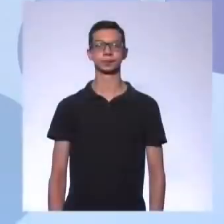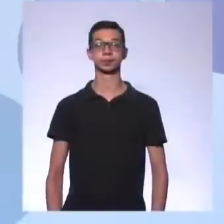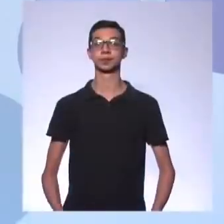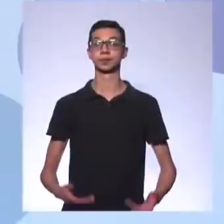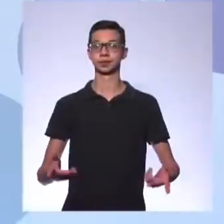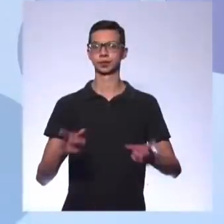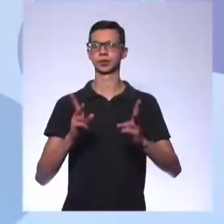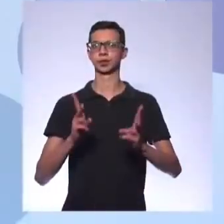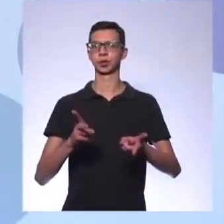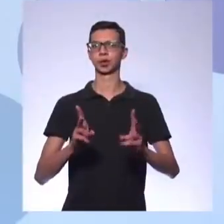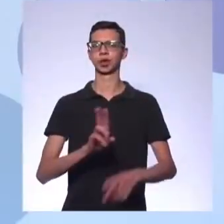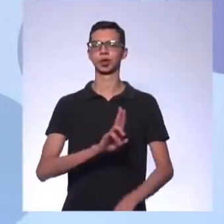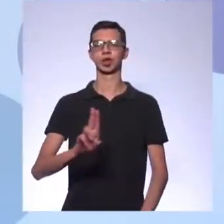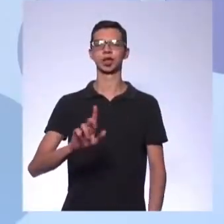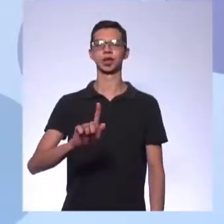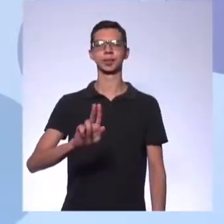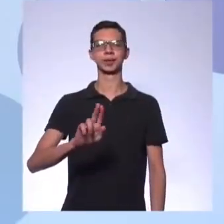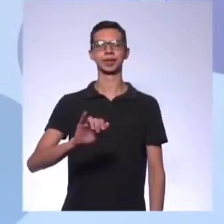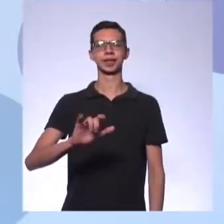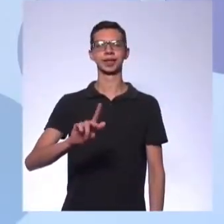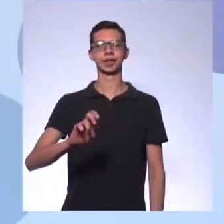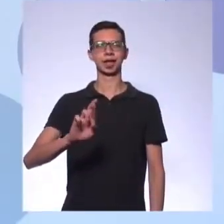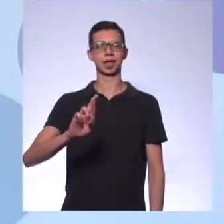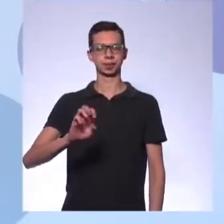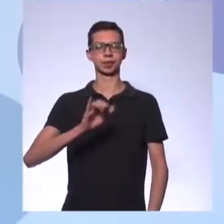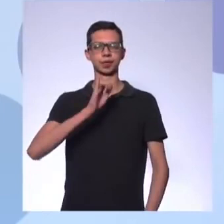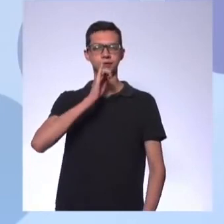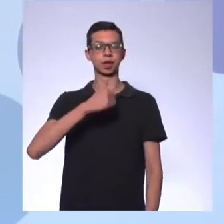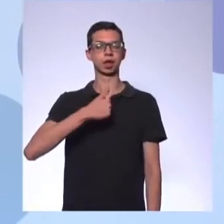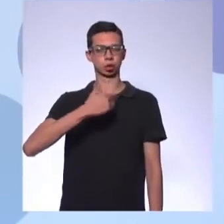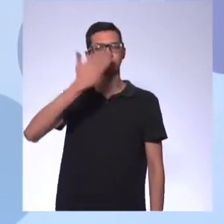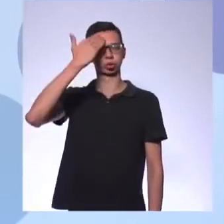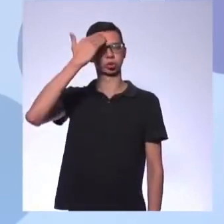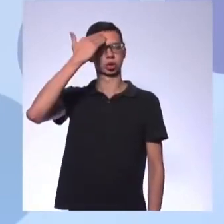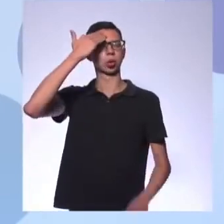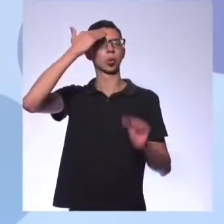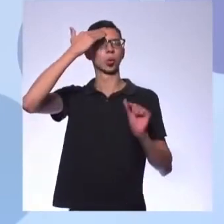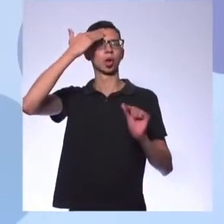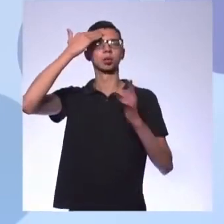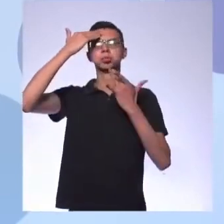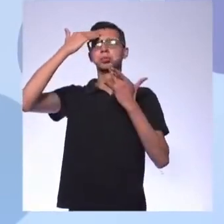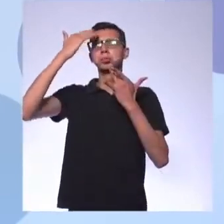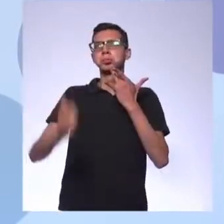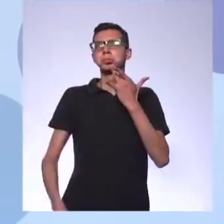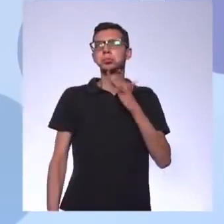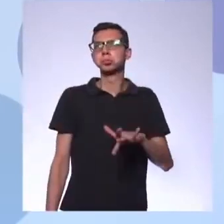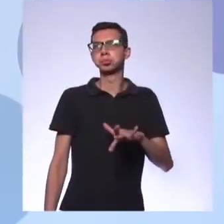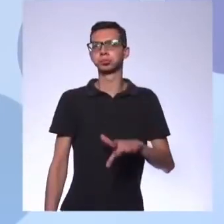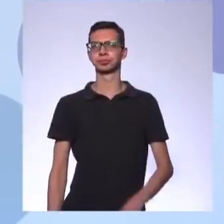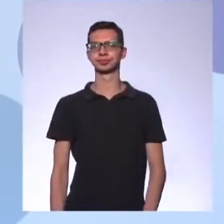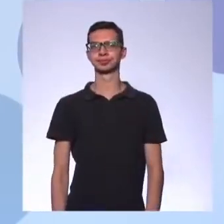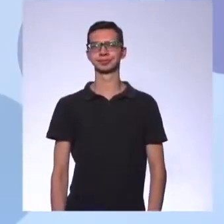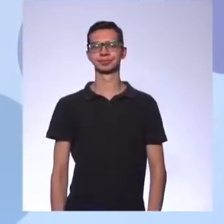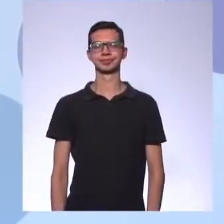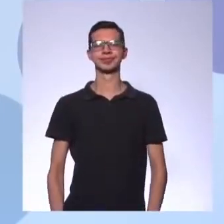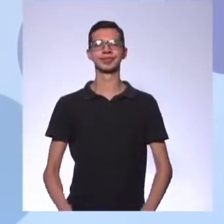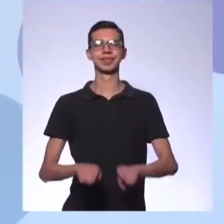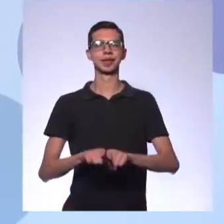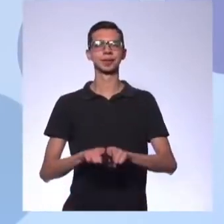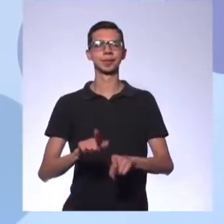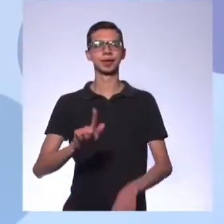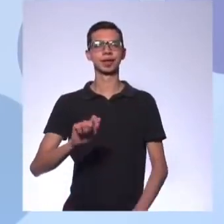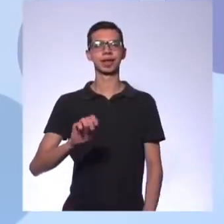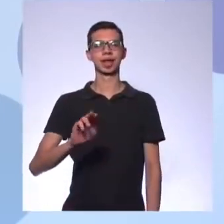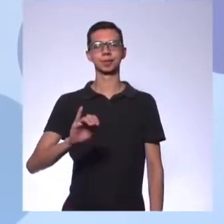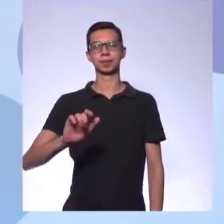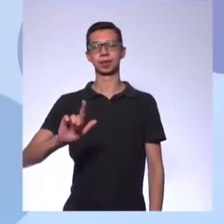Vamos lá, o Guilherme fala, só sei que nada sei. A Gabriela fala do Gabriel Pensador, Luiz